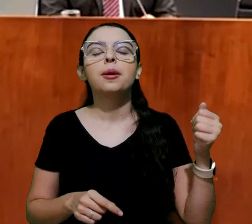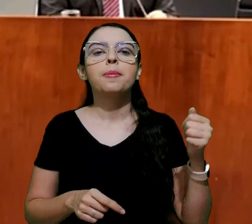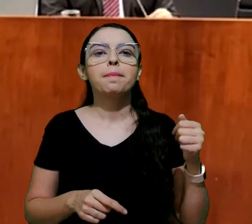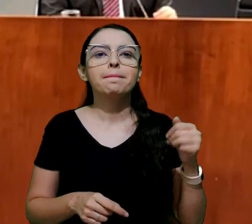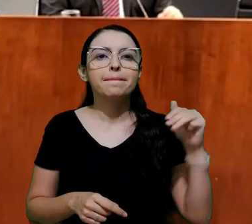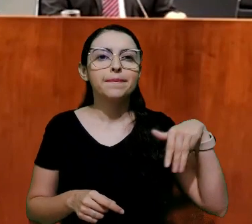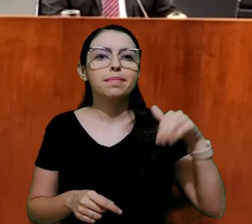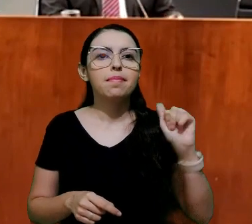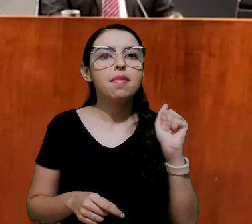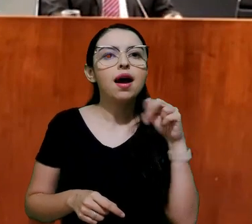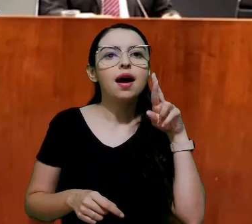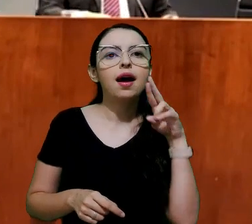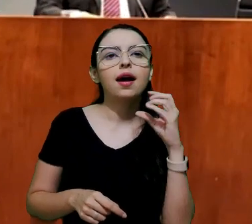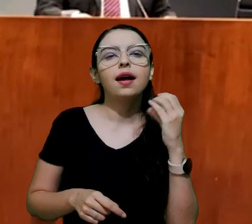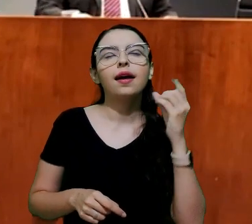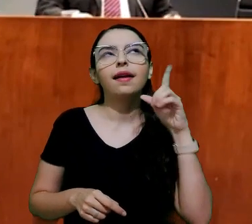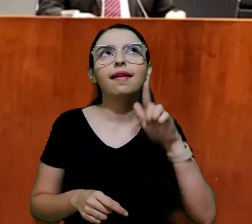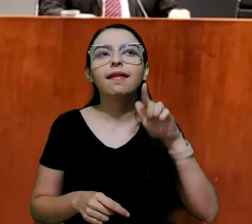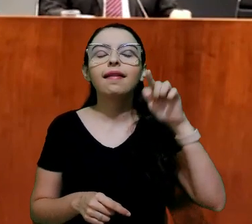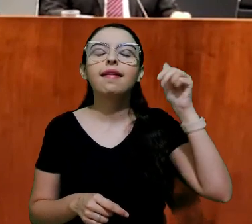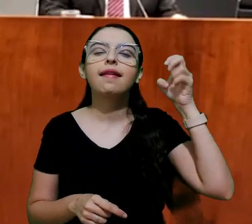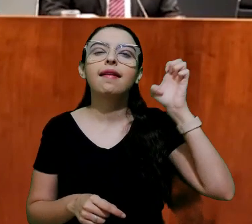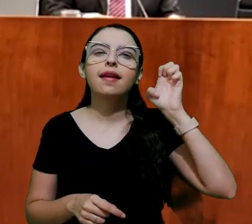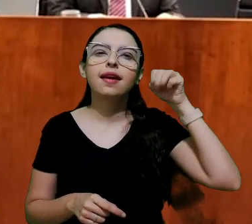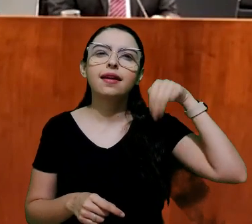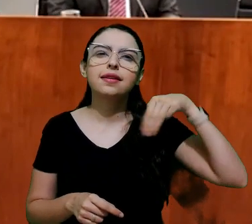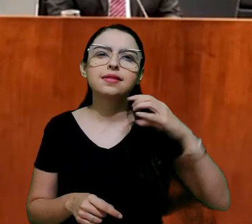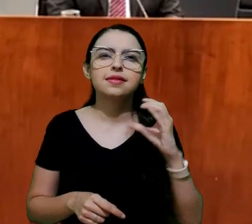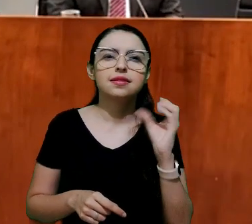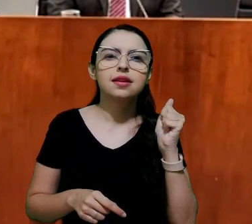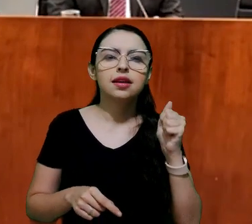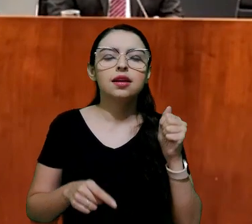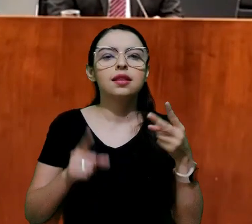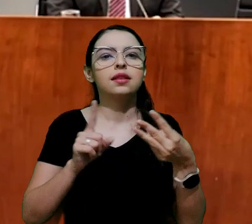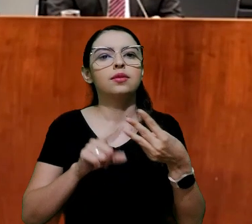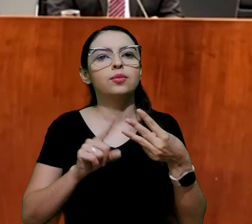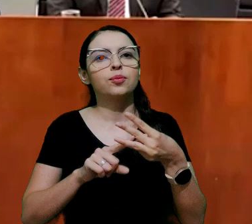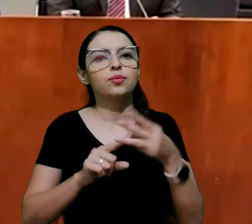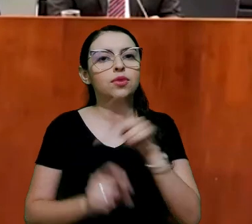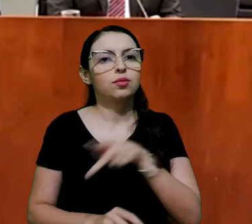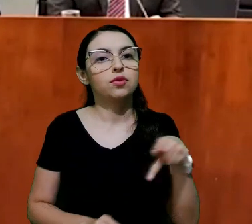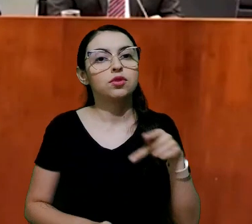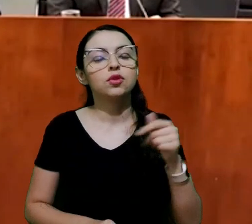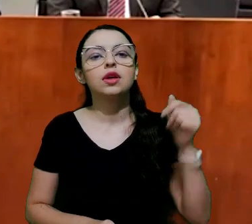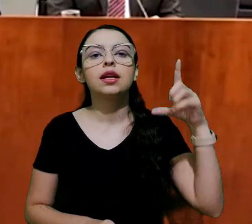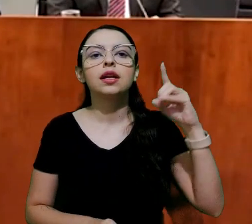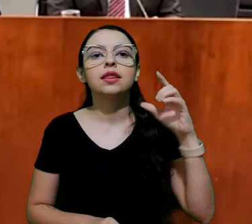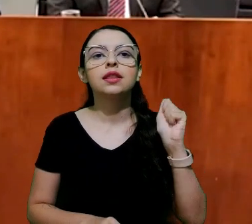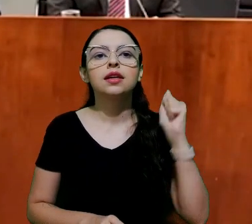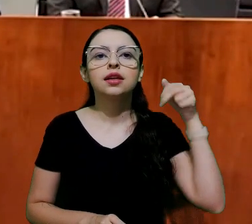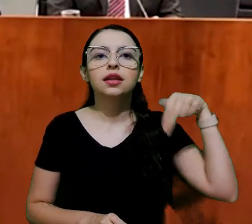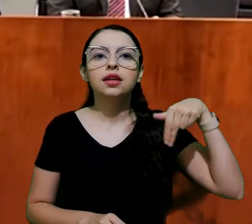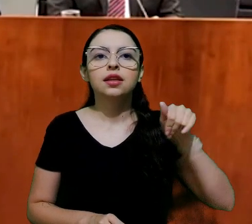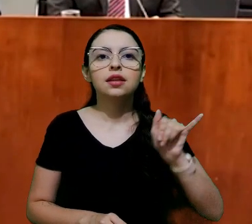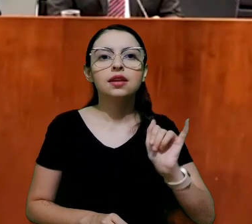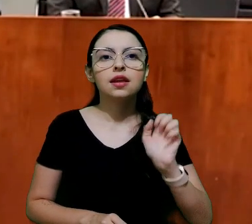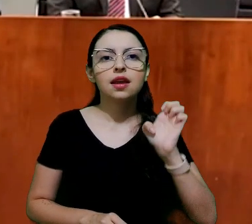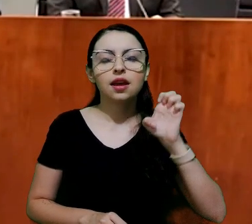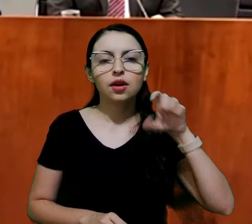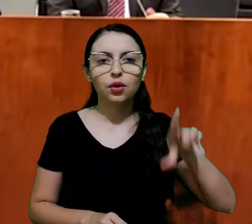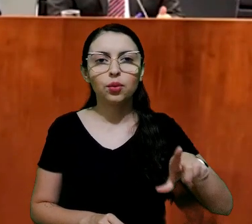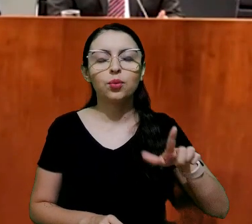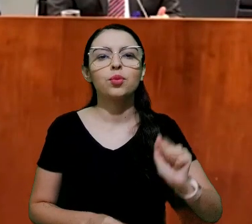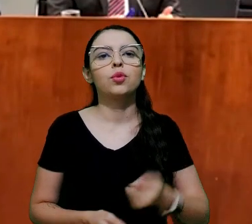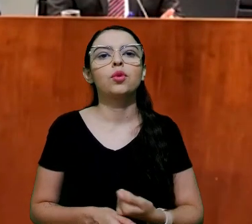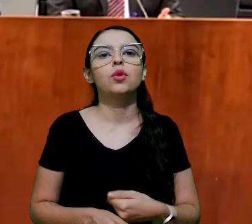Daniel Carnacchione, que é juiz do Distrito Federal,